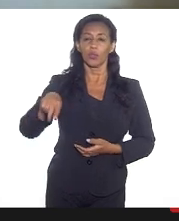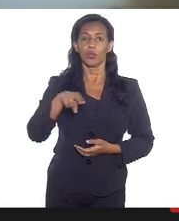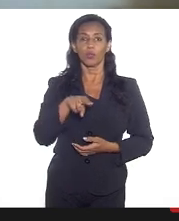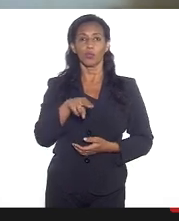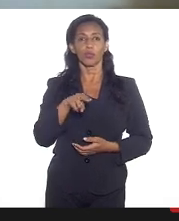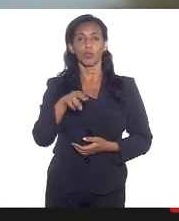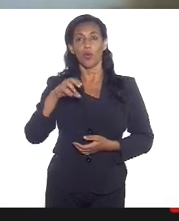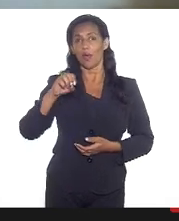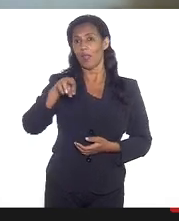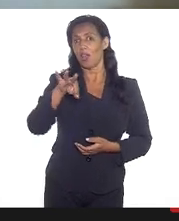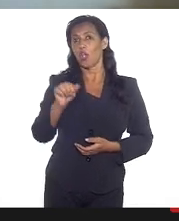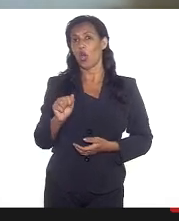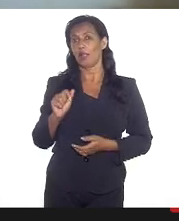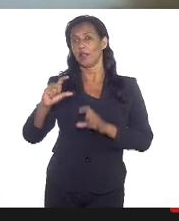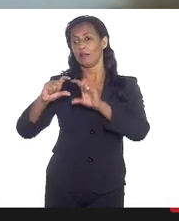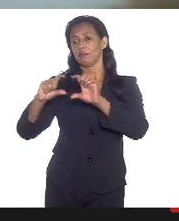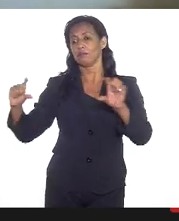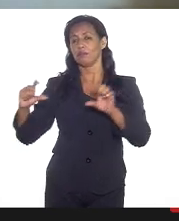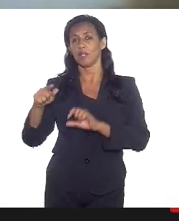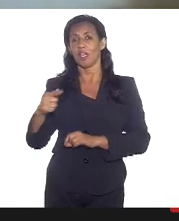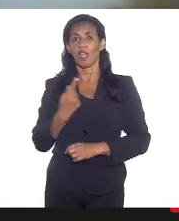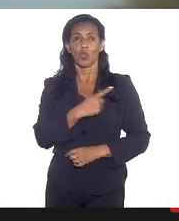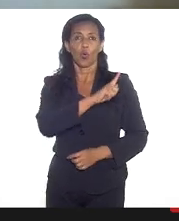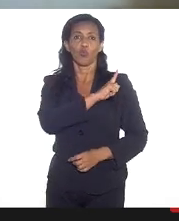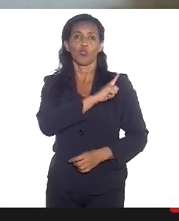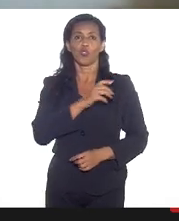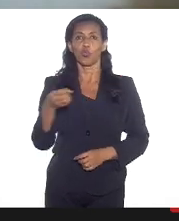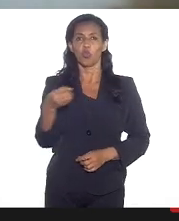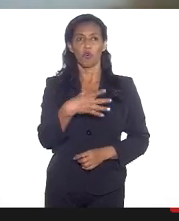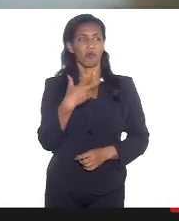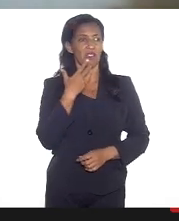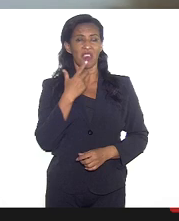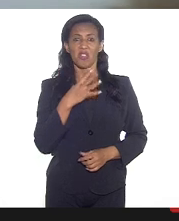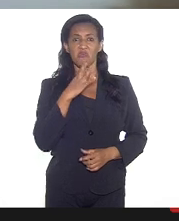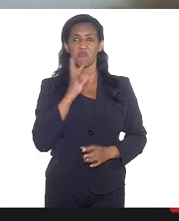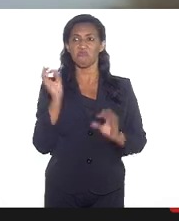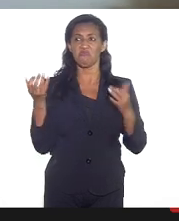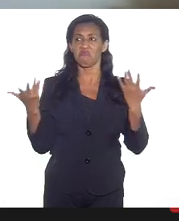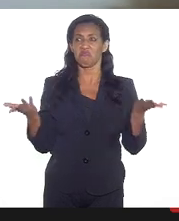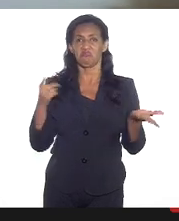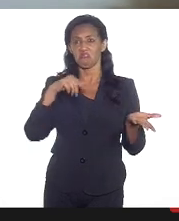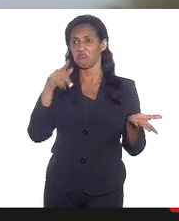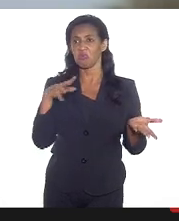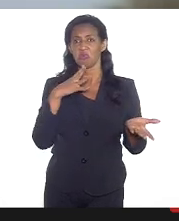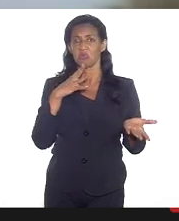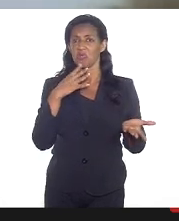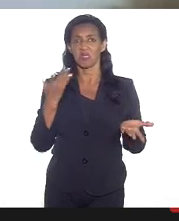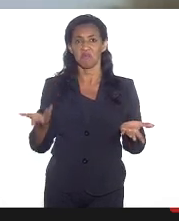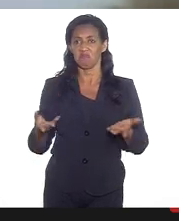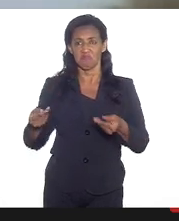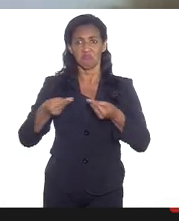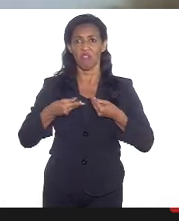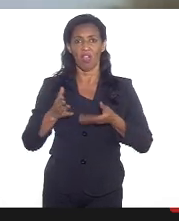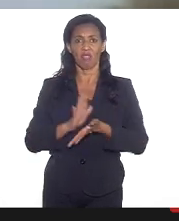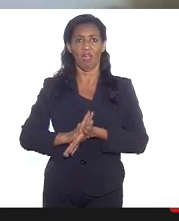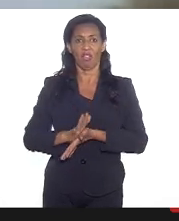tal, tal, tal. Aí, como gestor, era novo, mas eu não tive conhecimento. Olha,